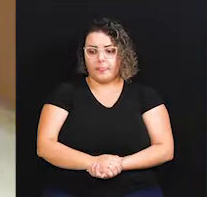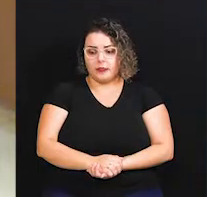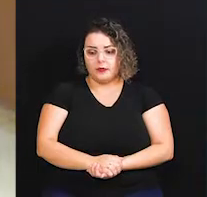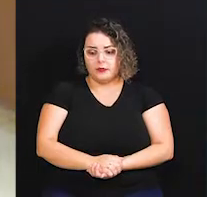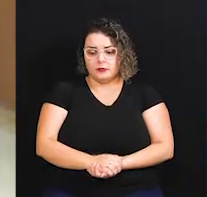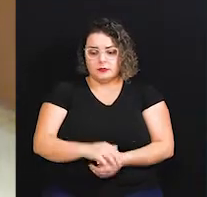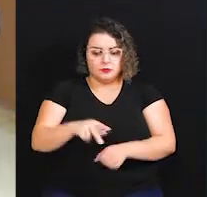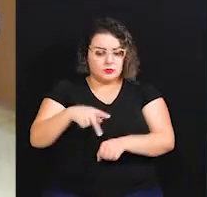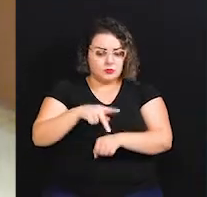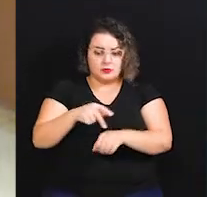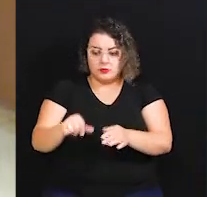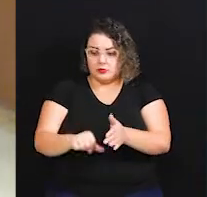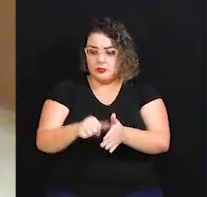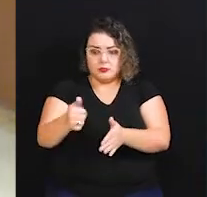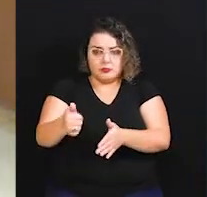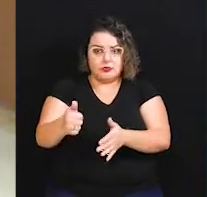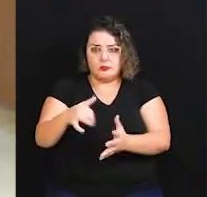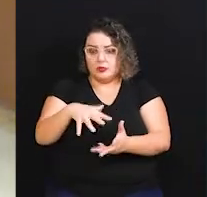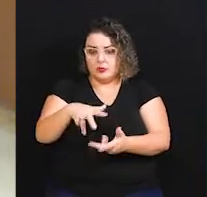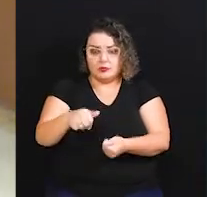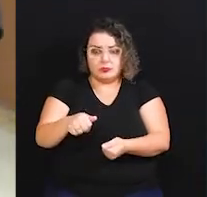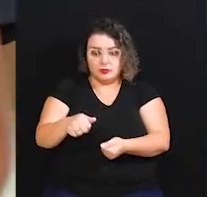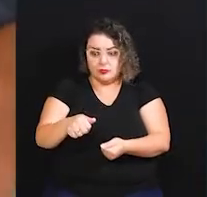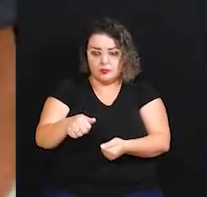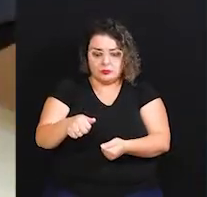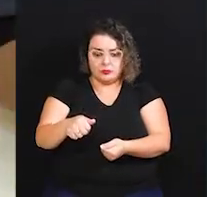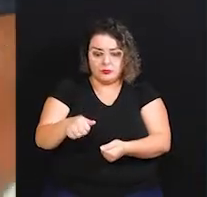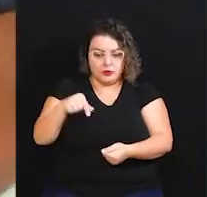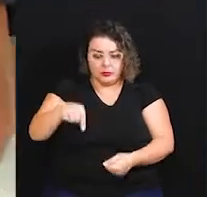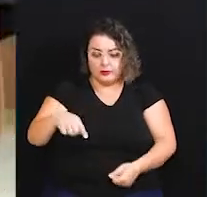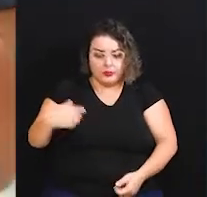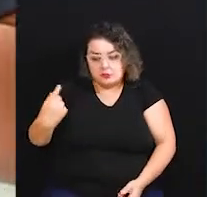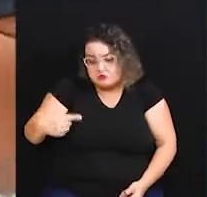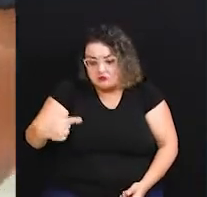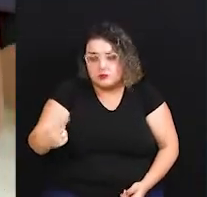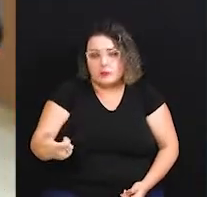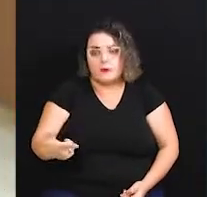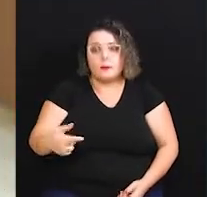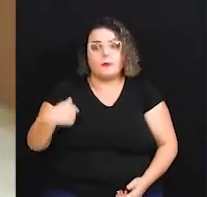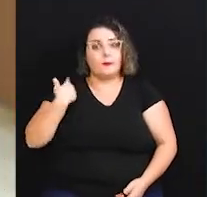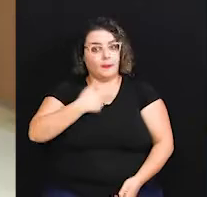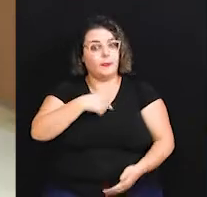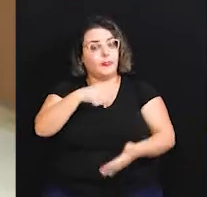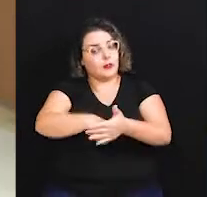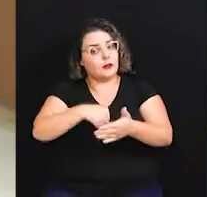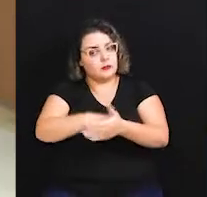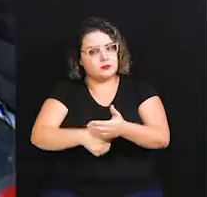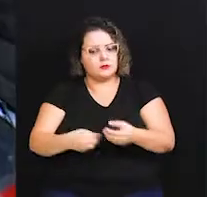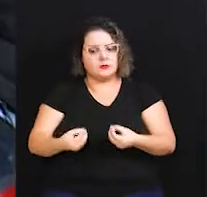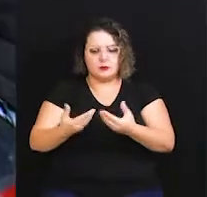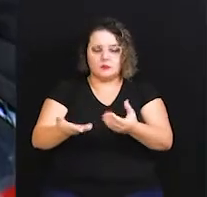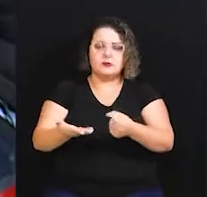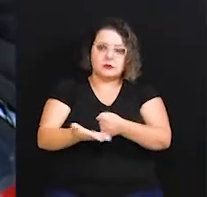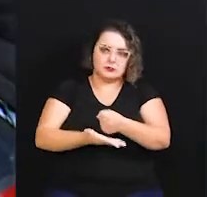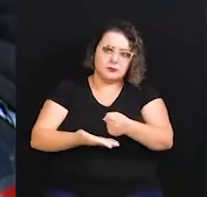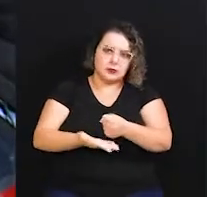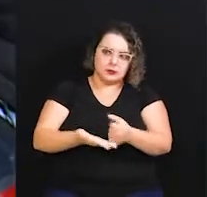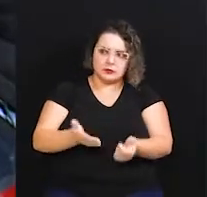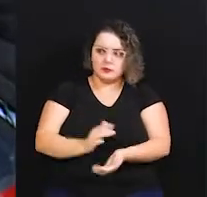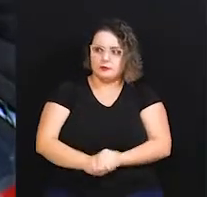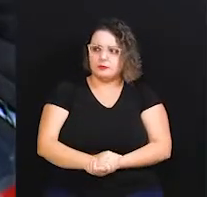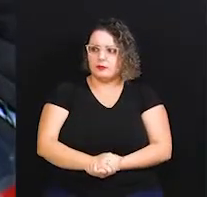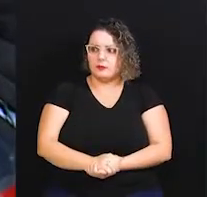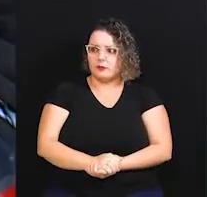nos países de primeiro mundo é rotina, né? Aqui a gente luta para oferecer esse básico. E